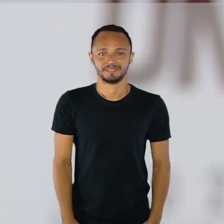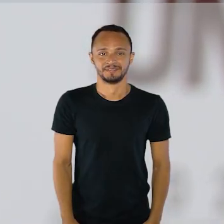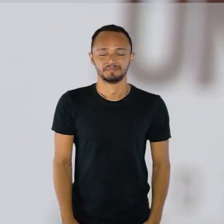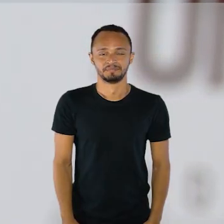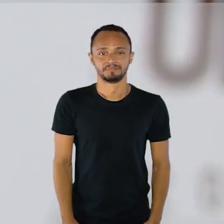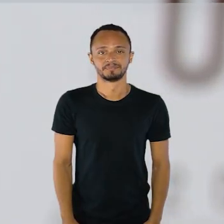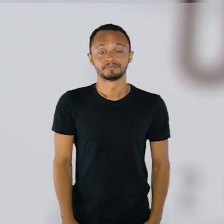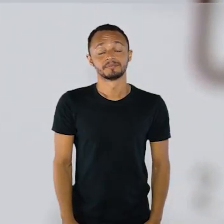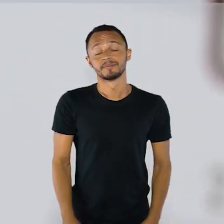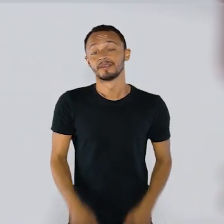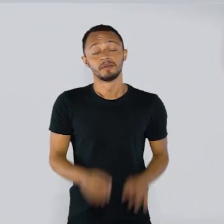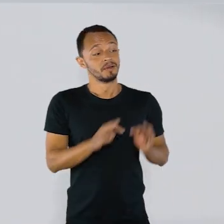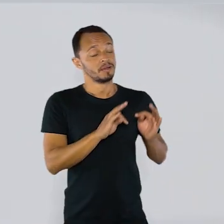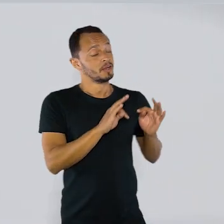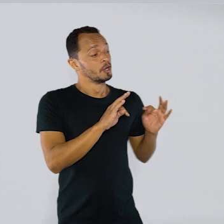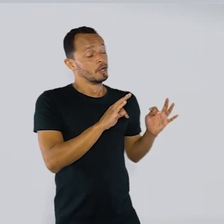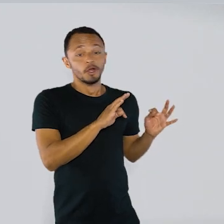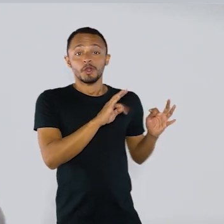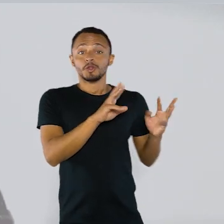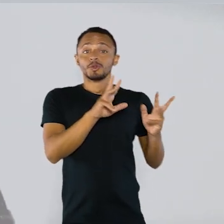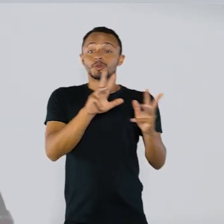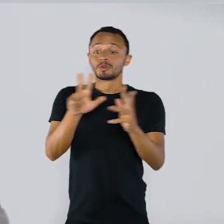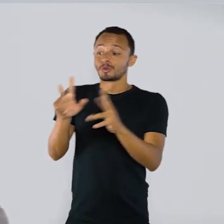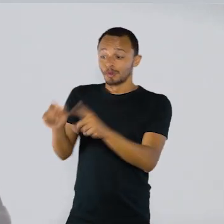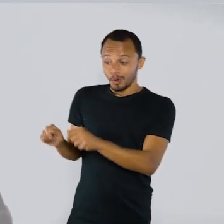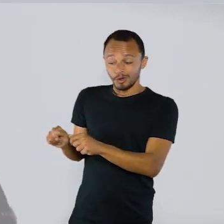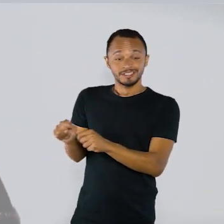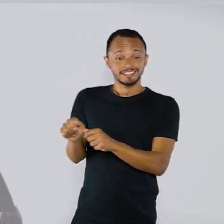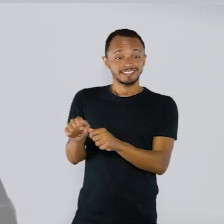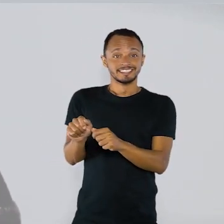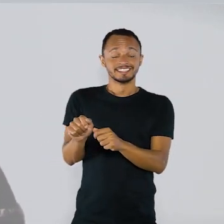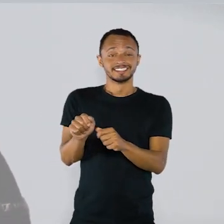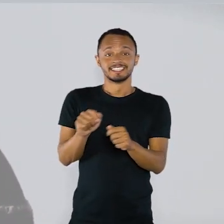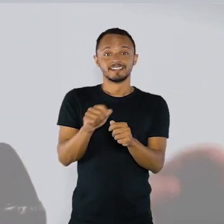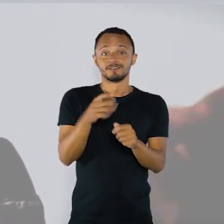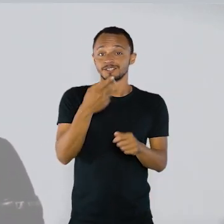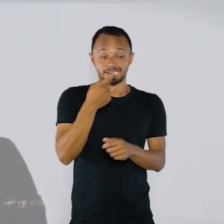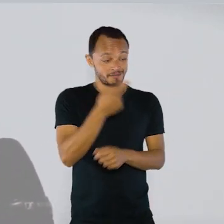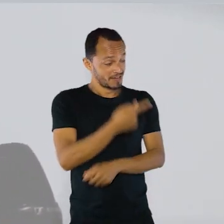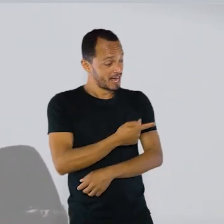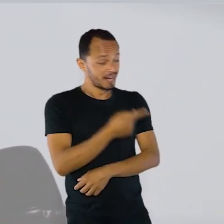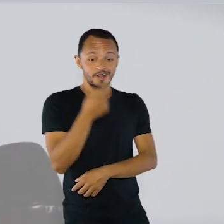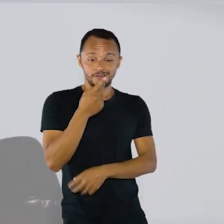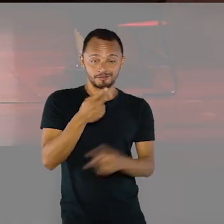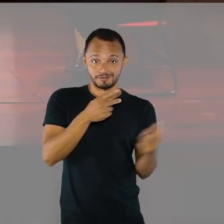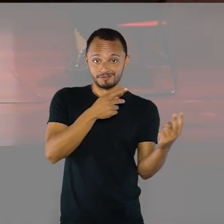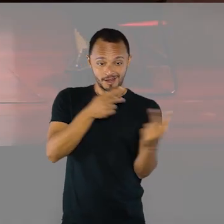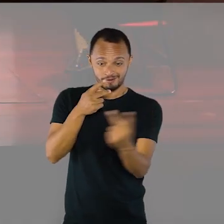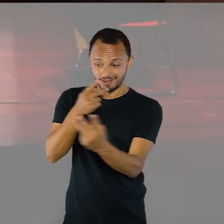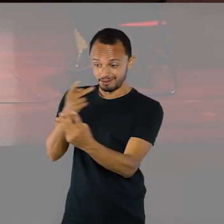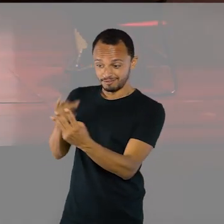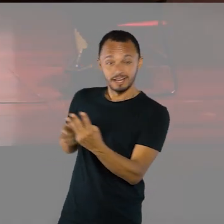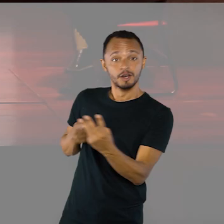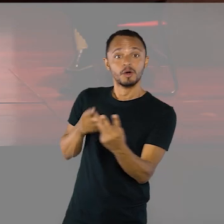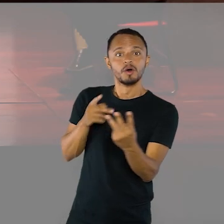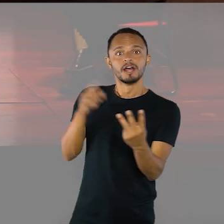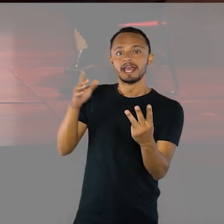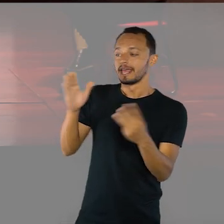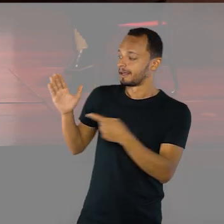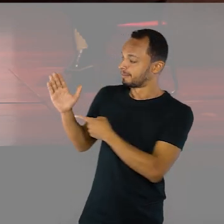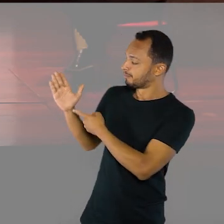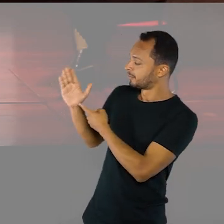A apresentação de vocês foi colocada com um sujeito oculto, né? O tempo inteiro fizeram esta imagem ser